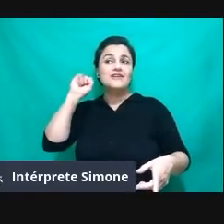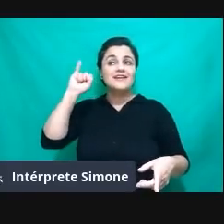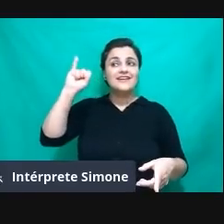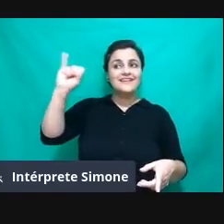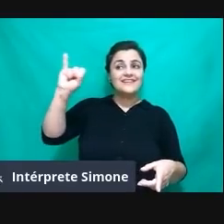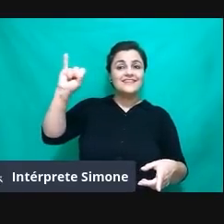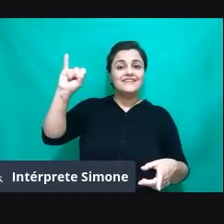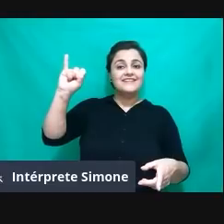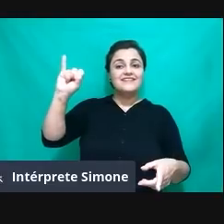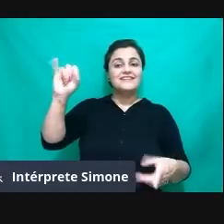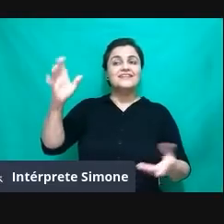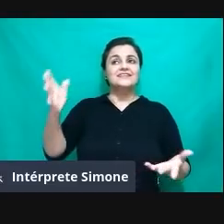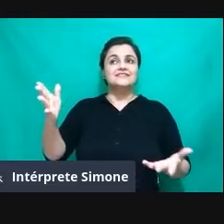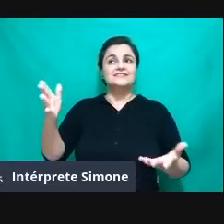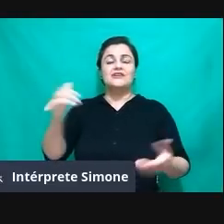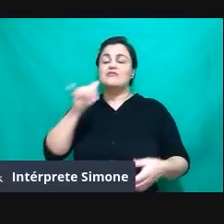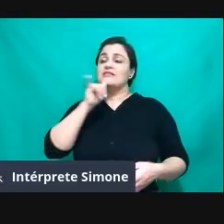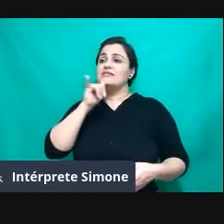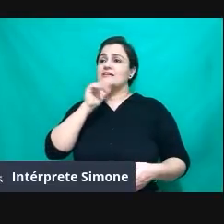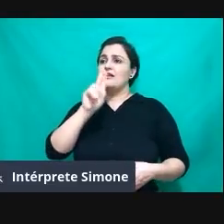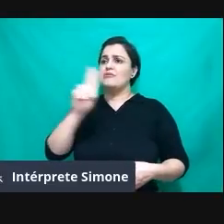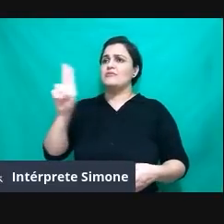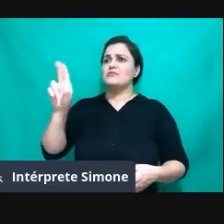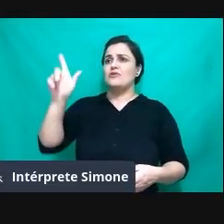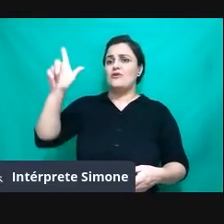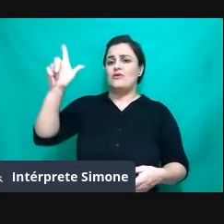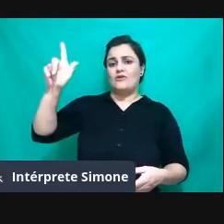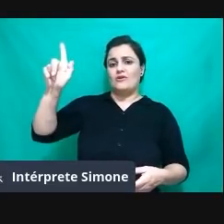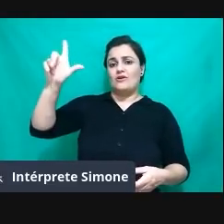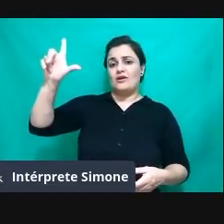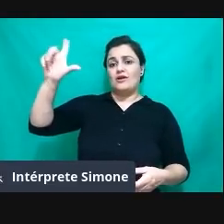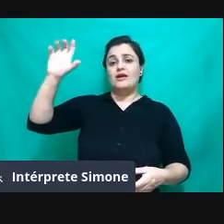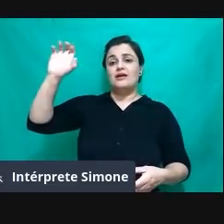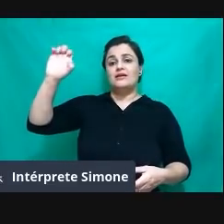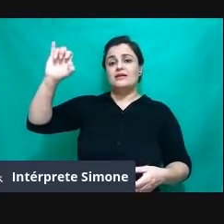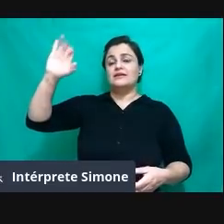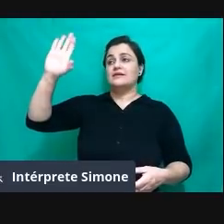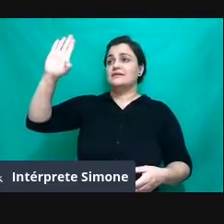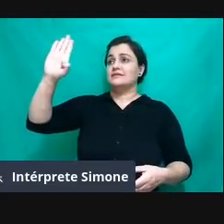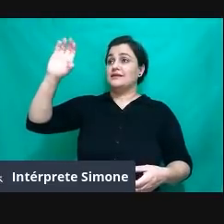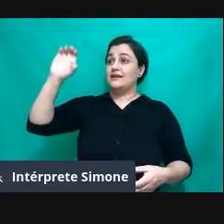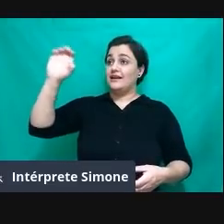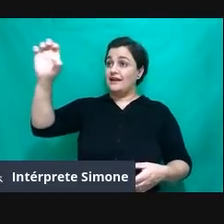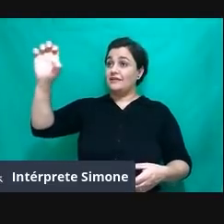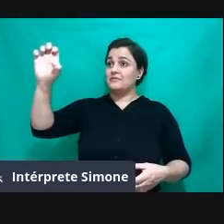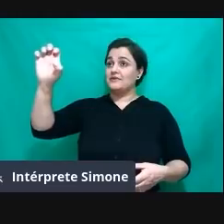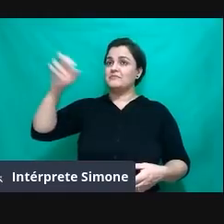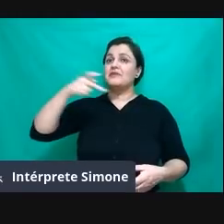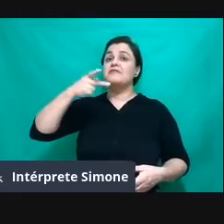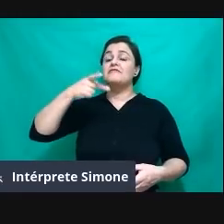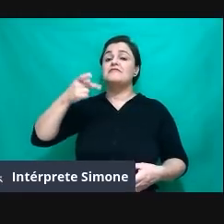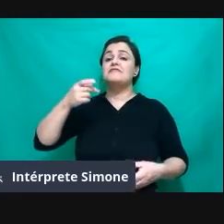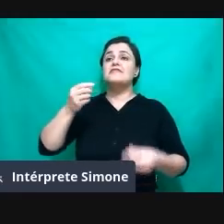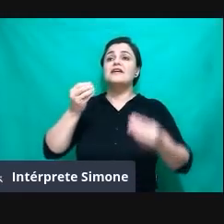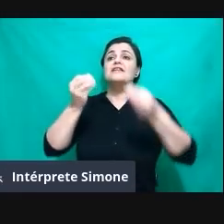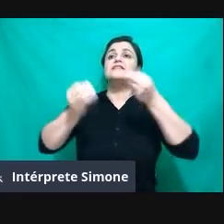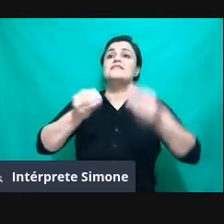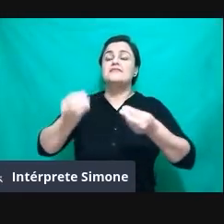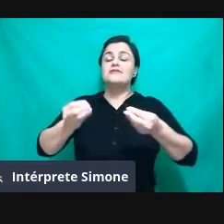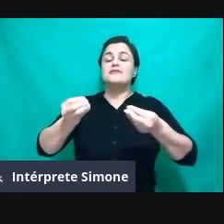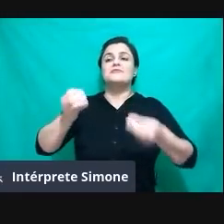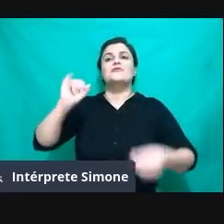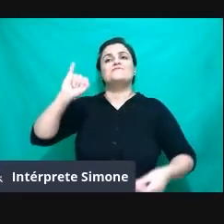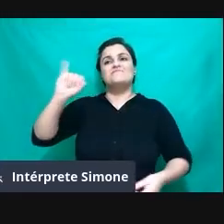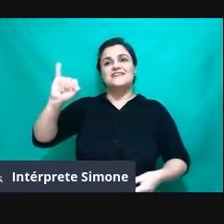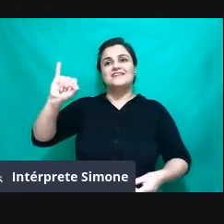nome Gleibe também termina com E, mas nós falamos I. Então, como que eu vou preparar o aluno para